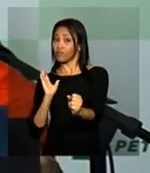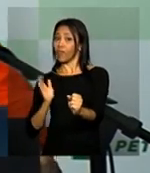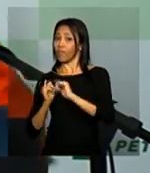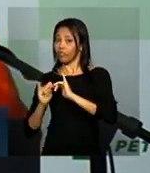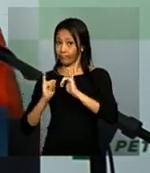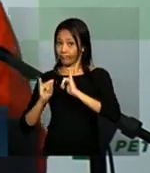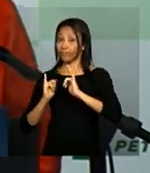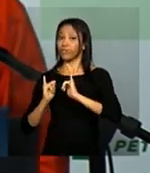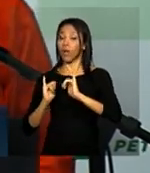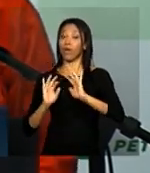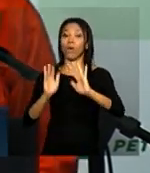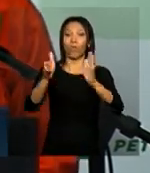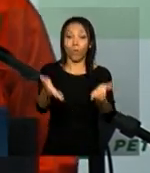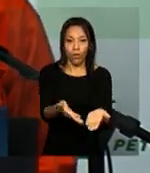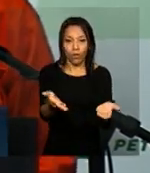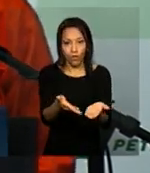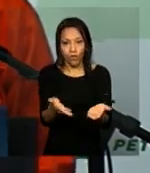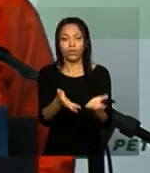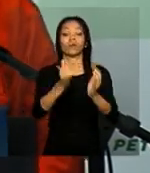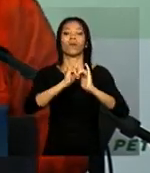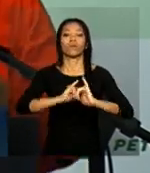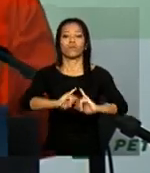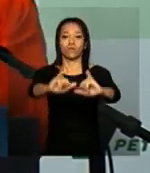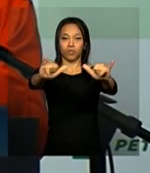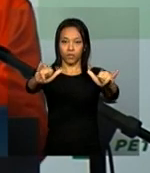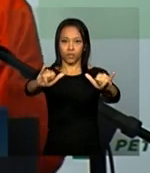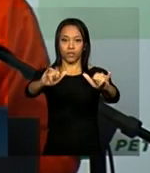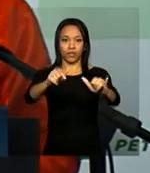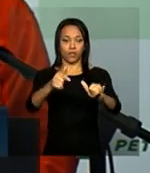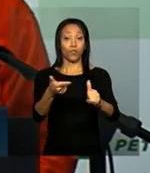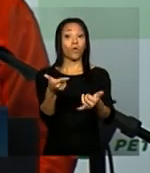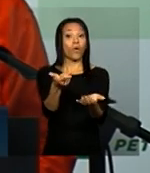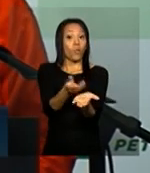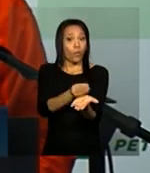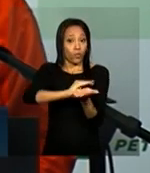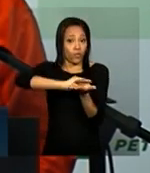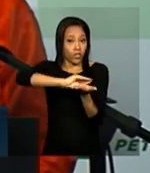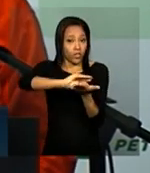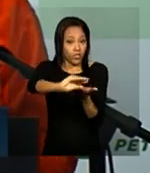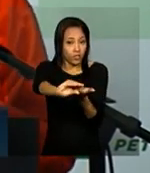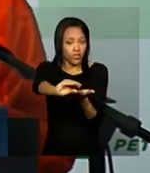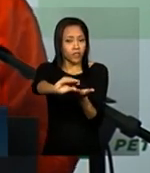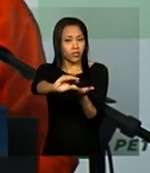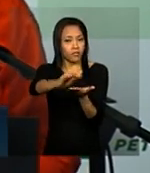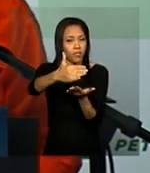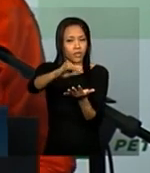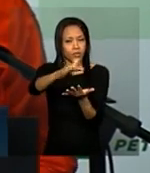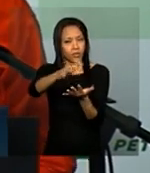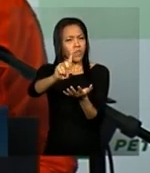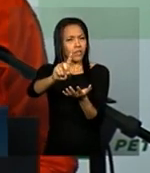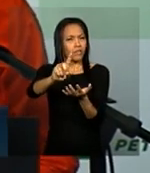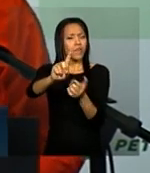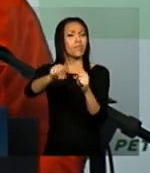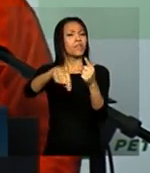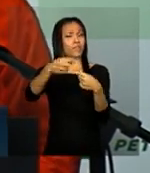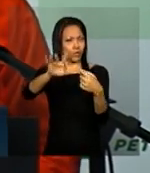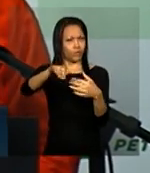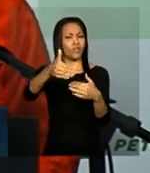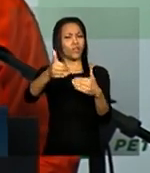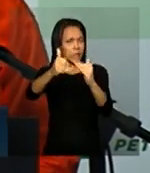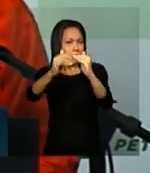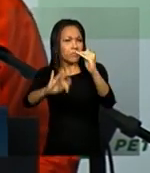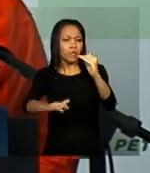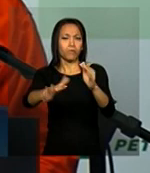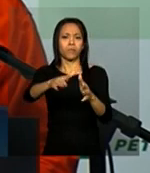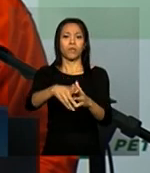antes. Hoje nós estamos anunciando um investimento aproximado, e depois eu explico por que aproximado,